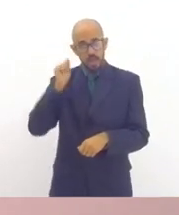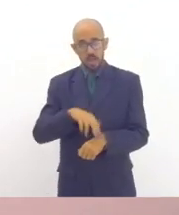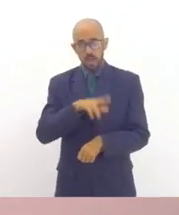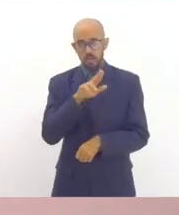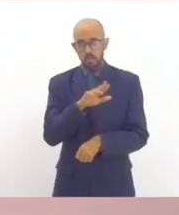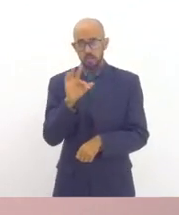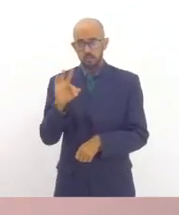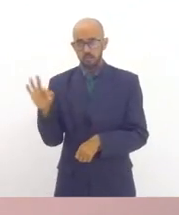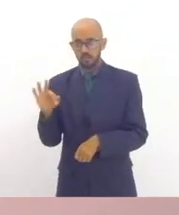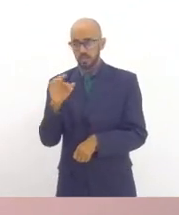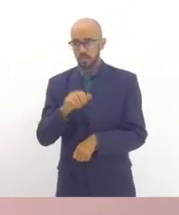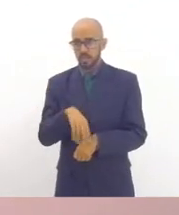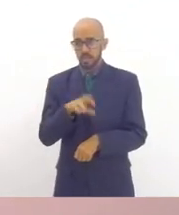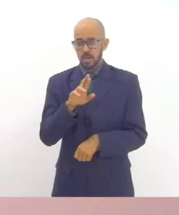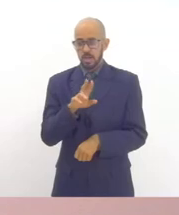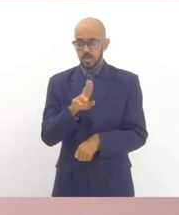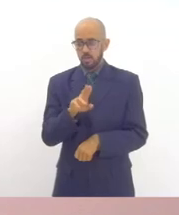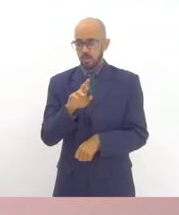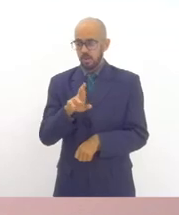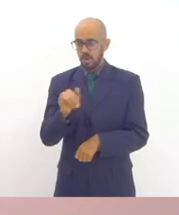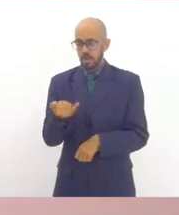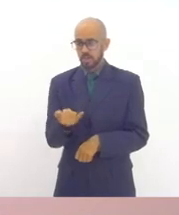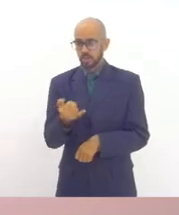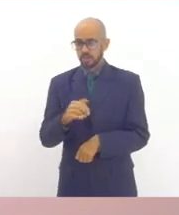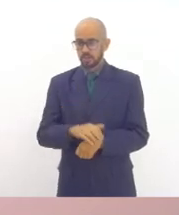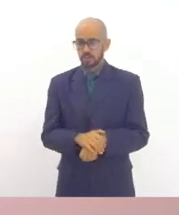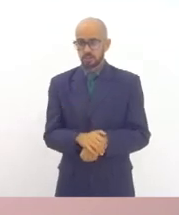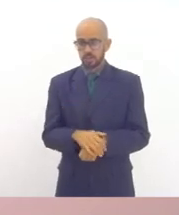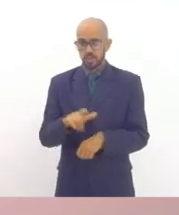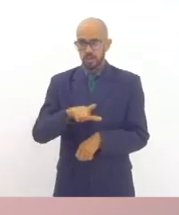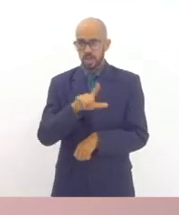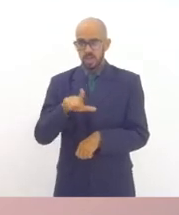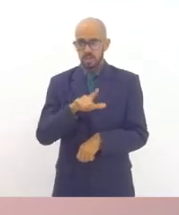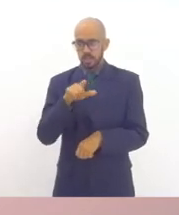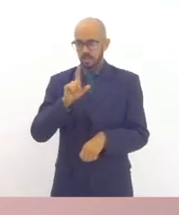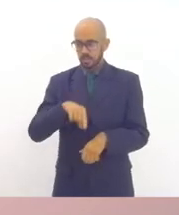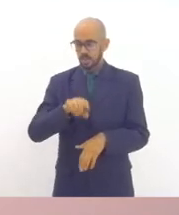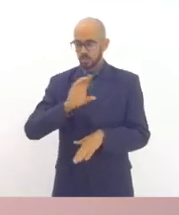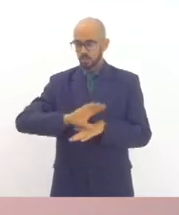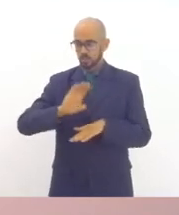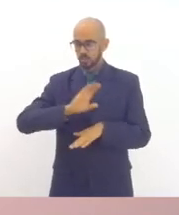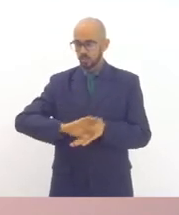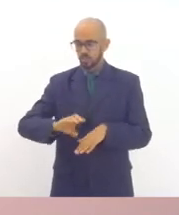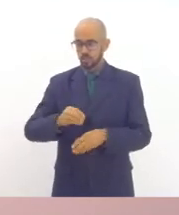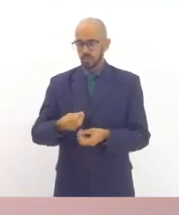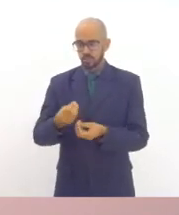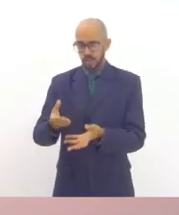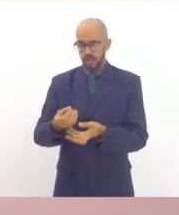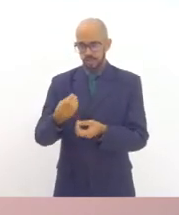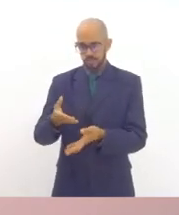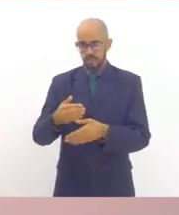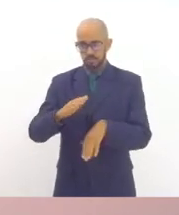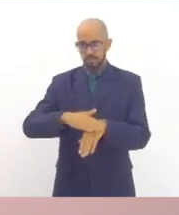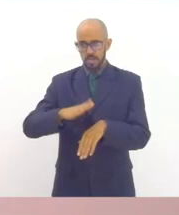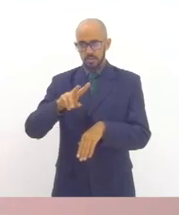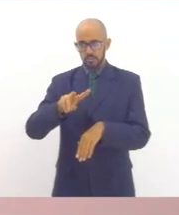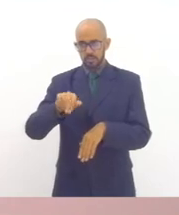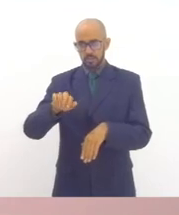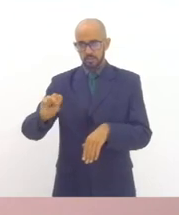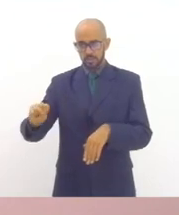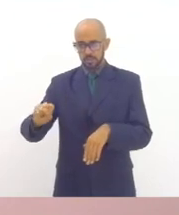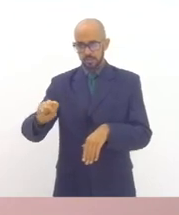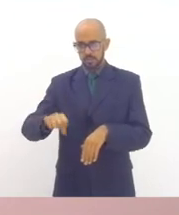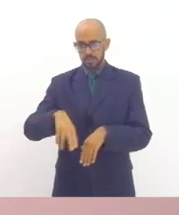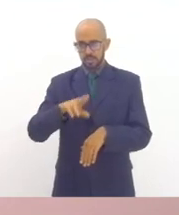UERJ. Rural. Letras é dos cursos que mais oferecem vagas. Na UFRJ são